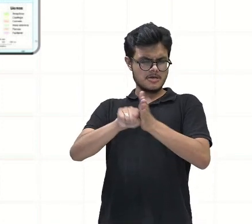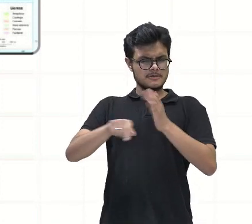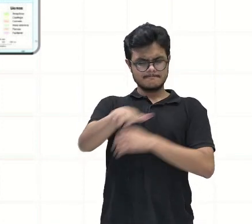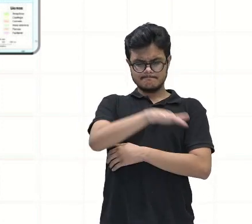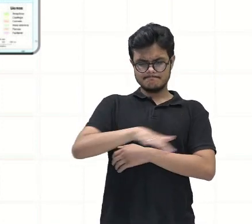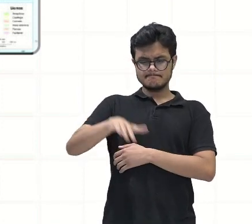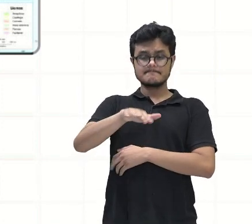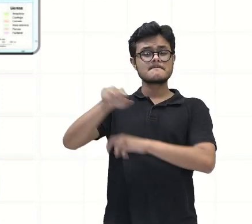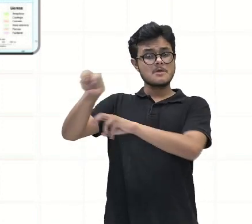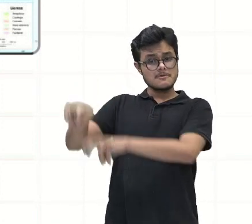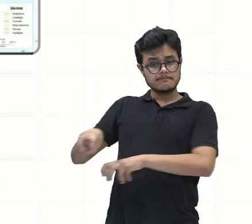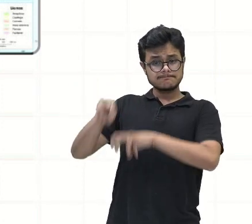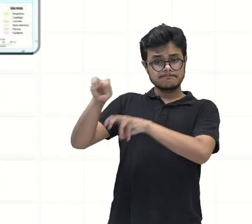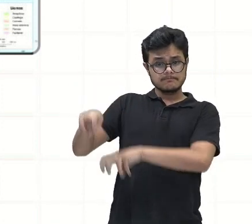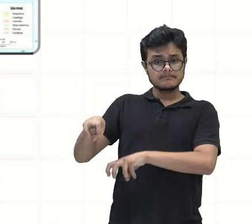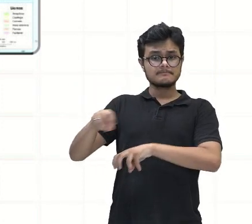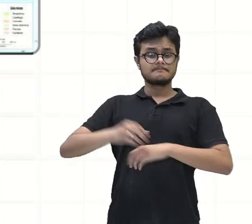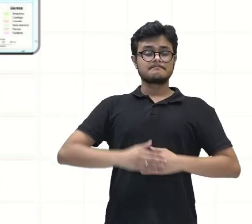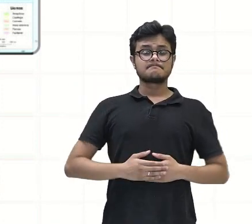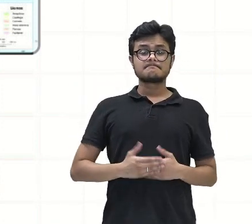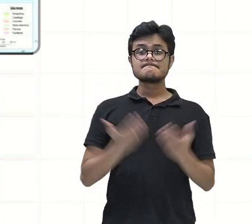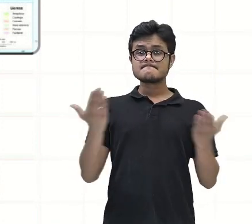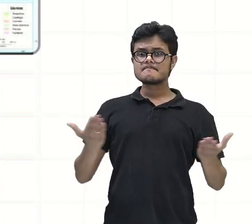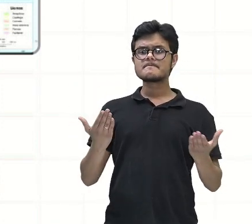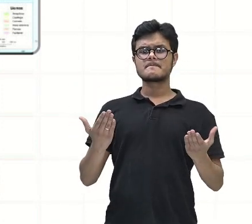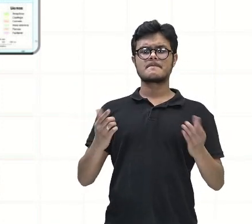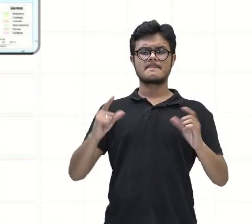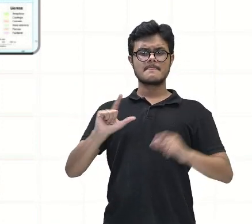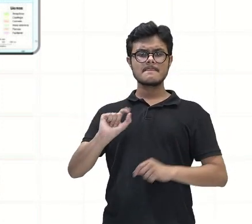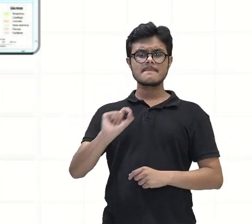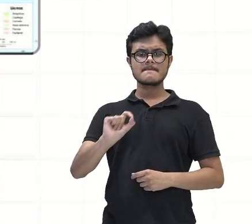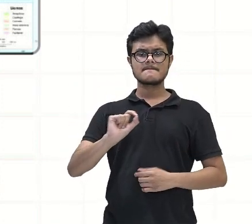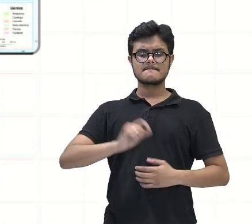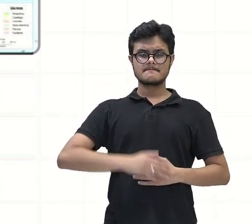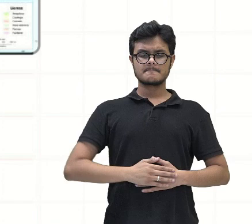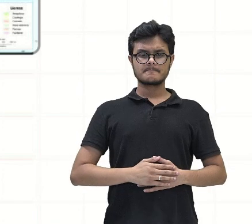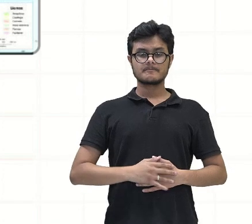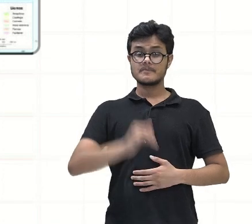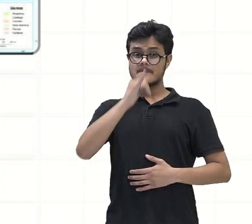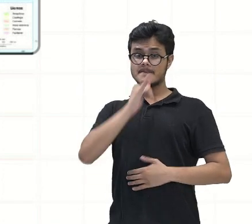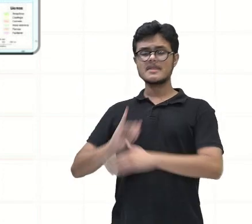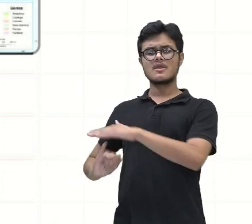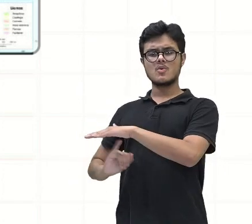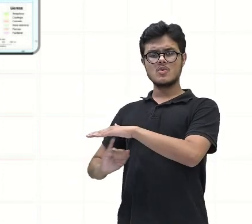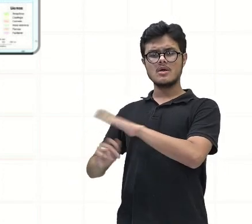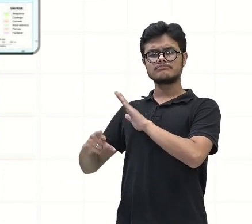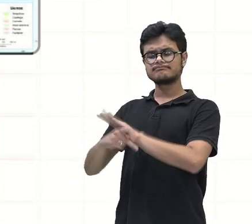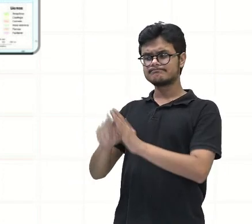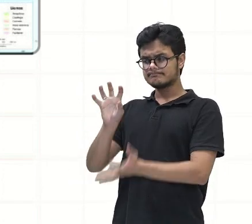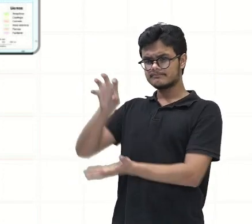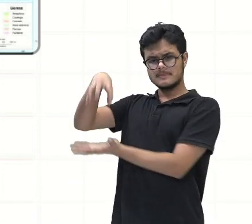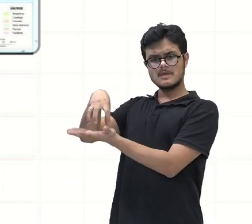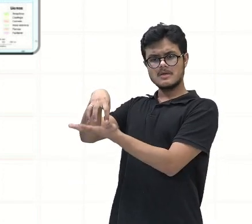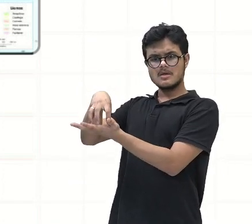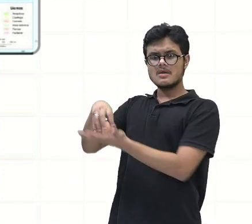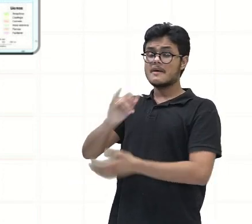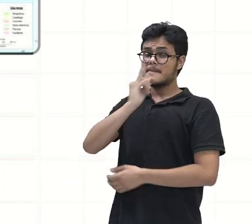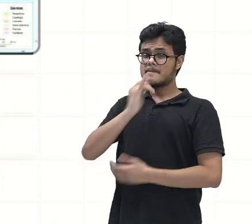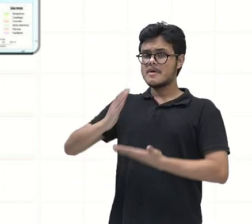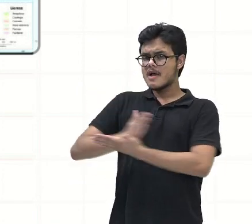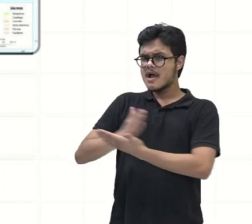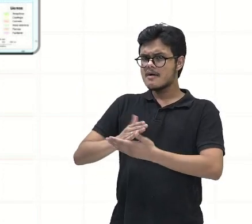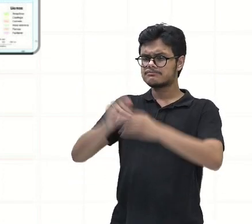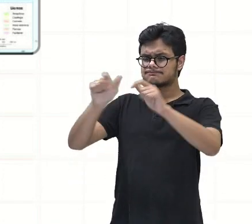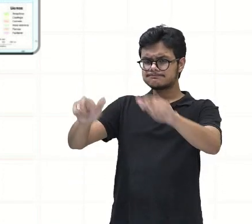um órgão federal do Brasil né ele também esse eh esse órgão ele também faz um senso eh demográfico um